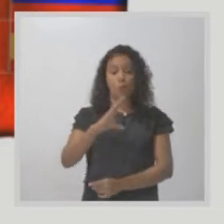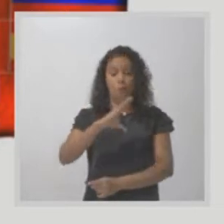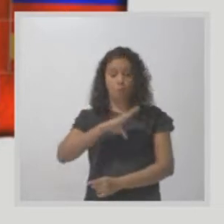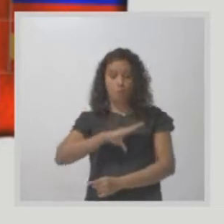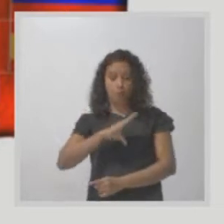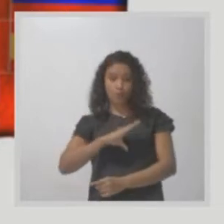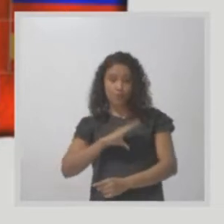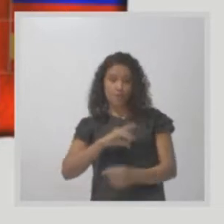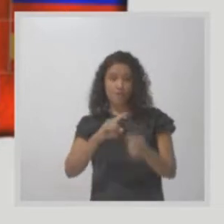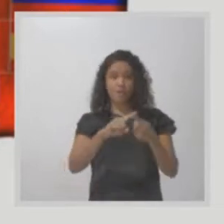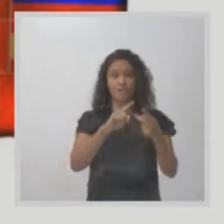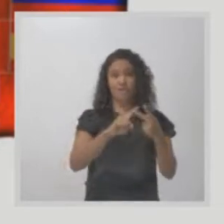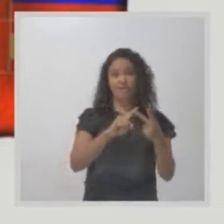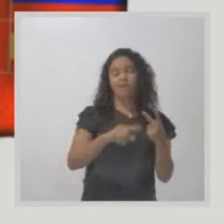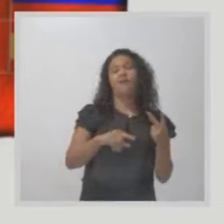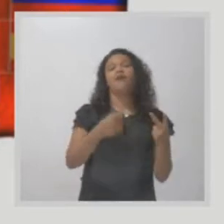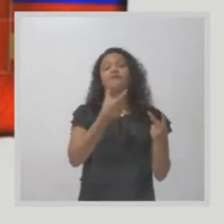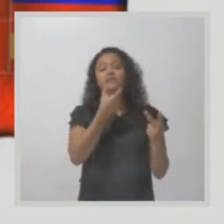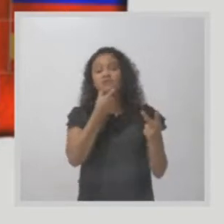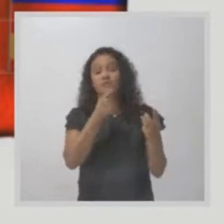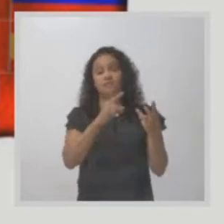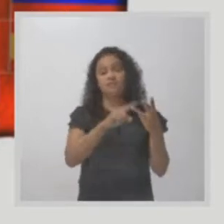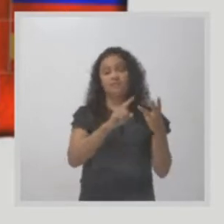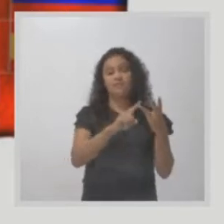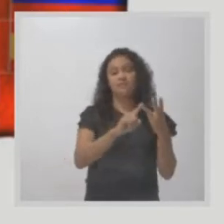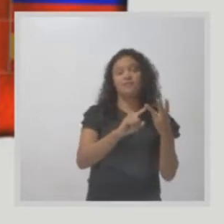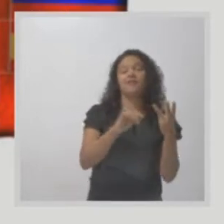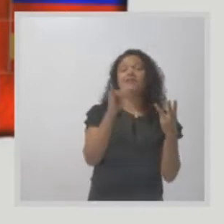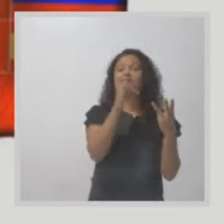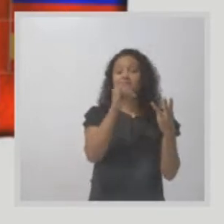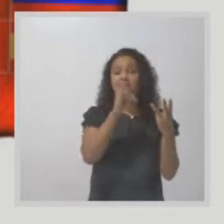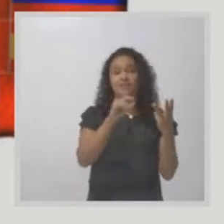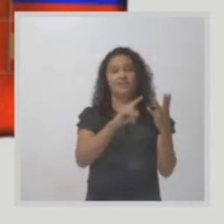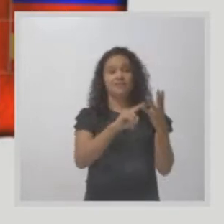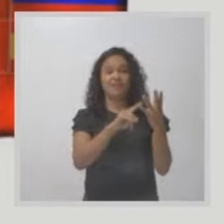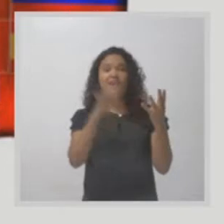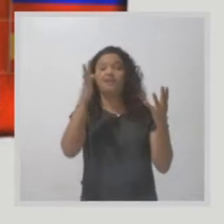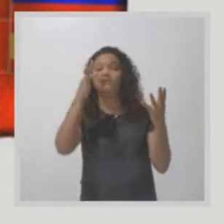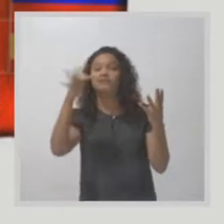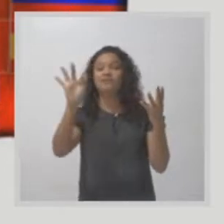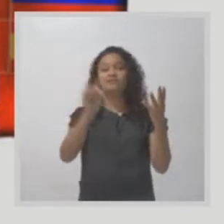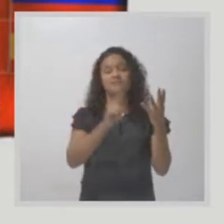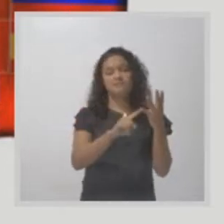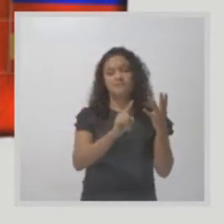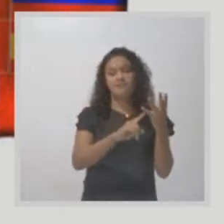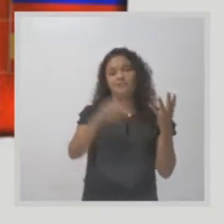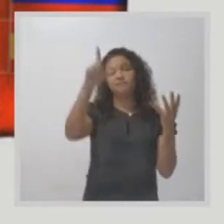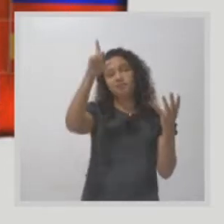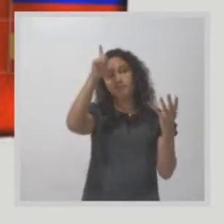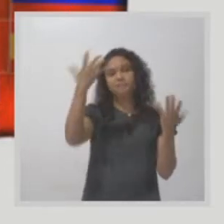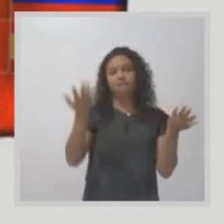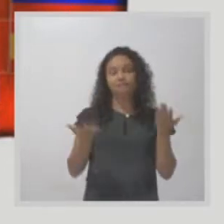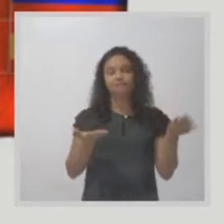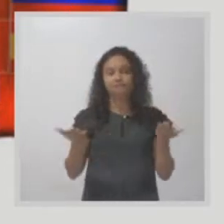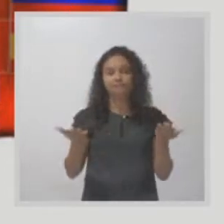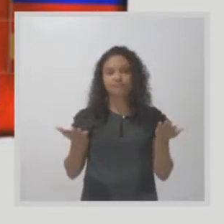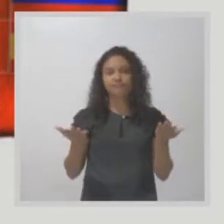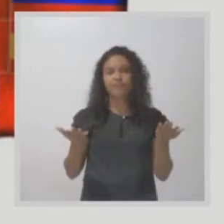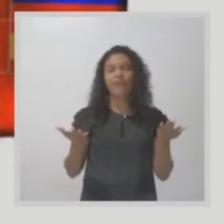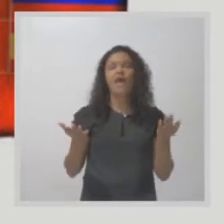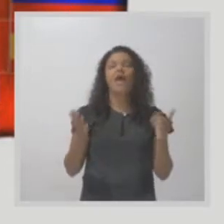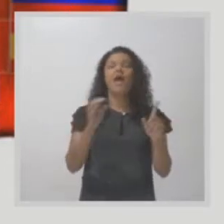língua inglesa, brasileira, italiana, francesa e muitas outras, certo? É a parte social da